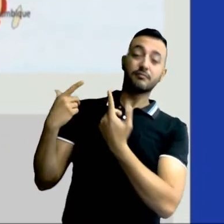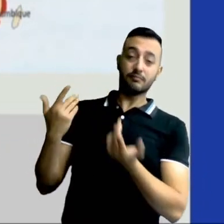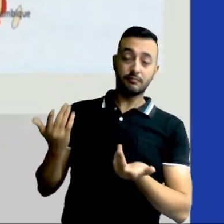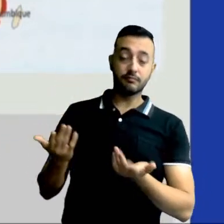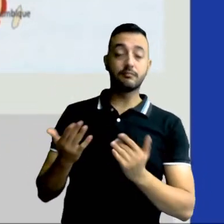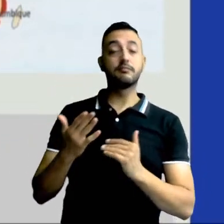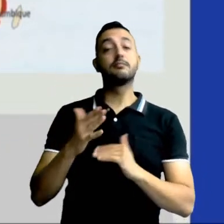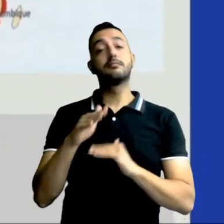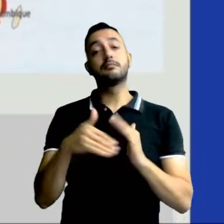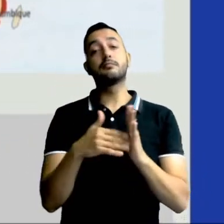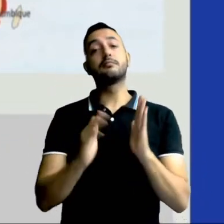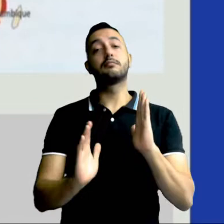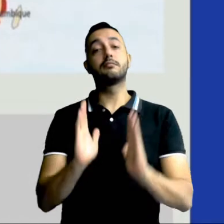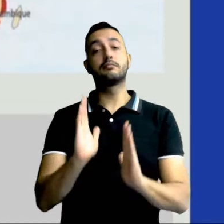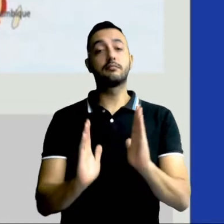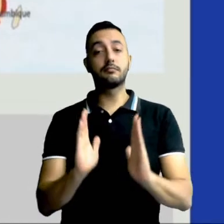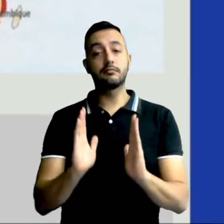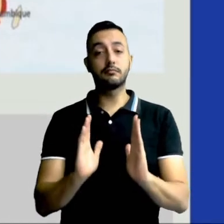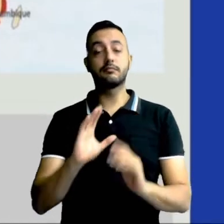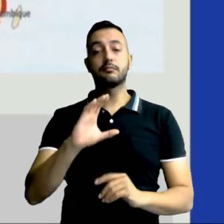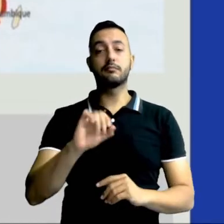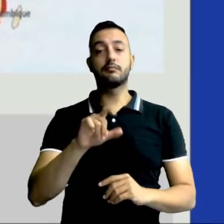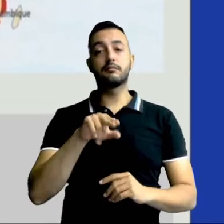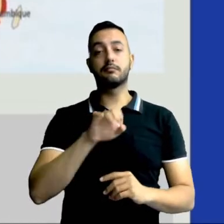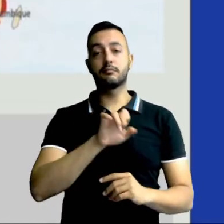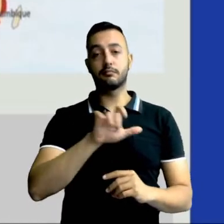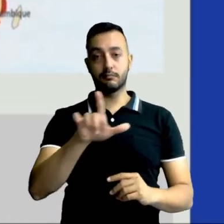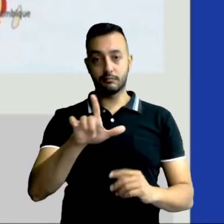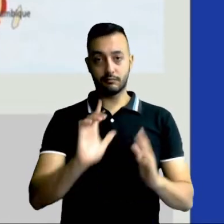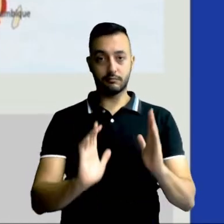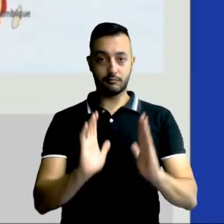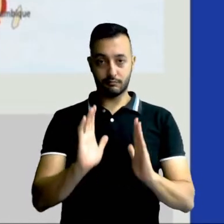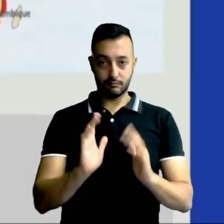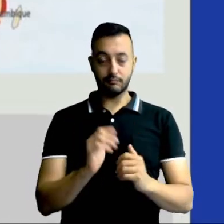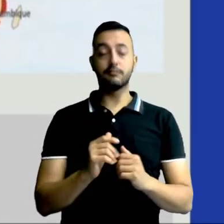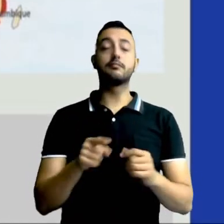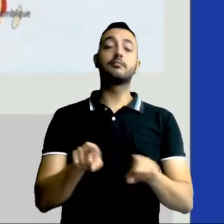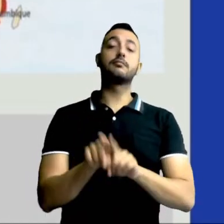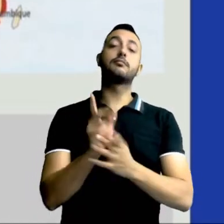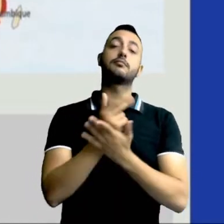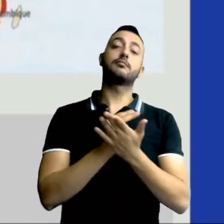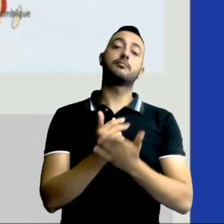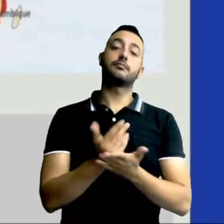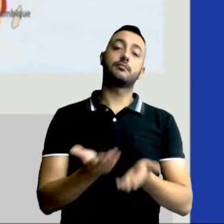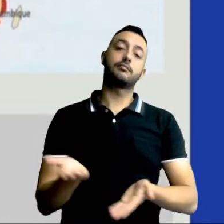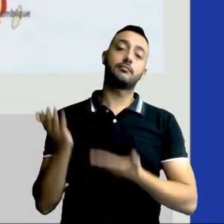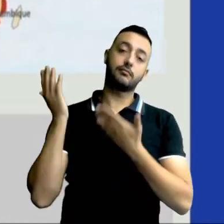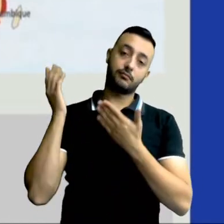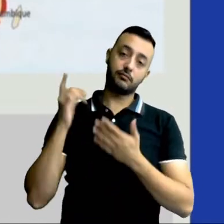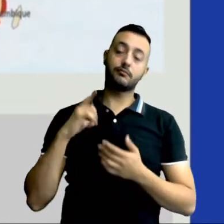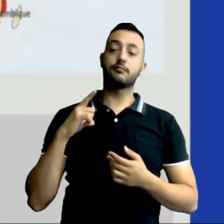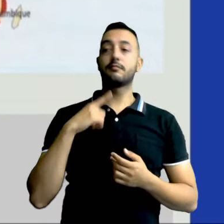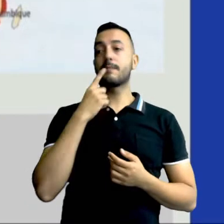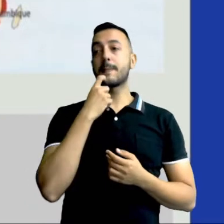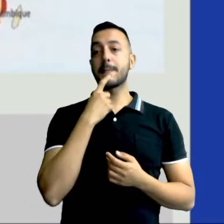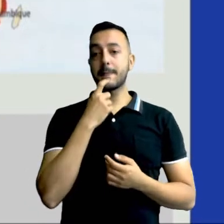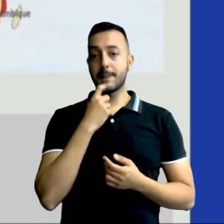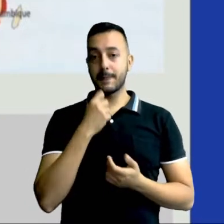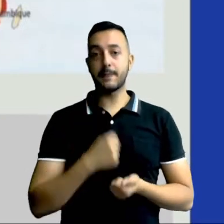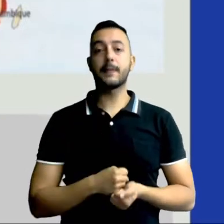E tu tudo isso acontecer no período colonial e se vocês observarem também na nossa figura a setinha